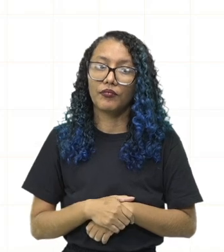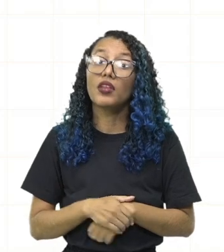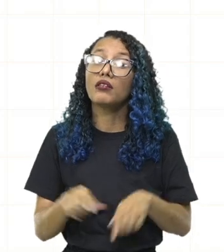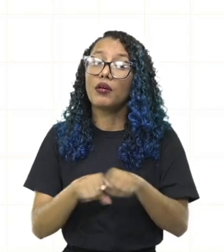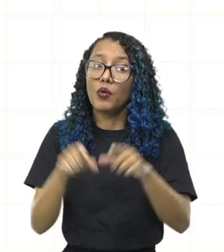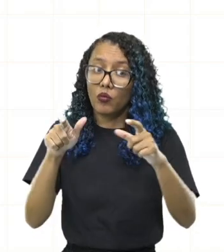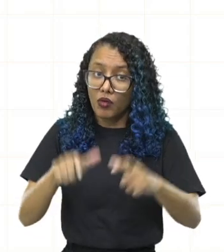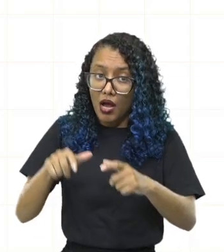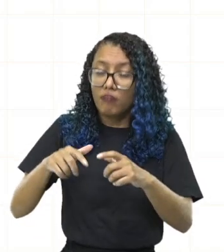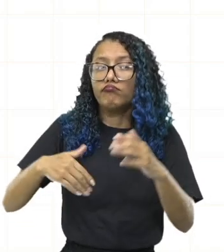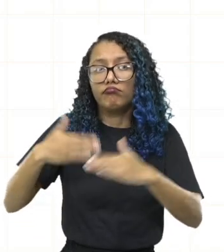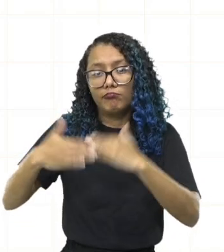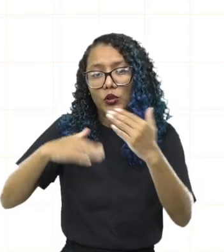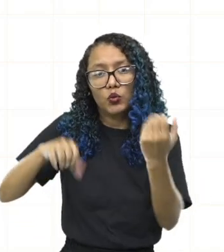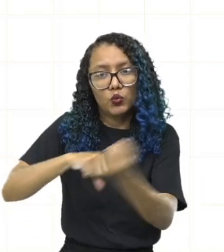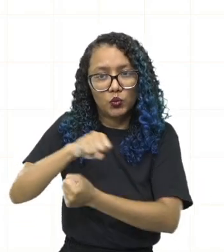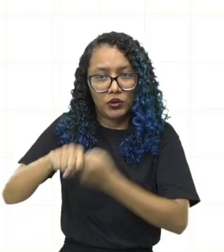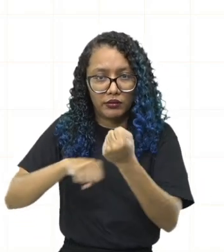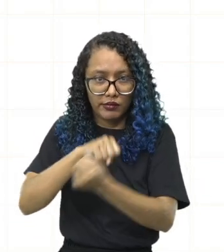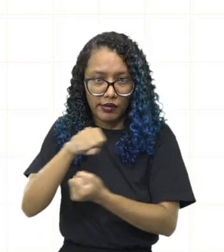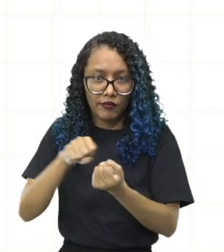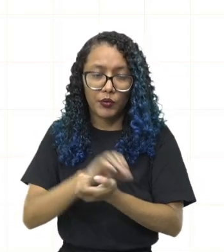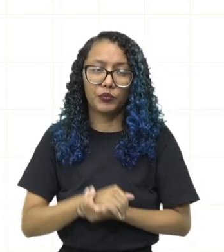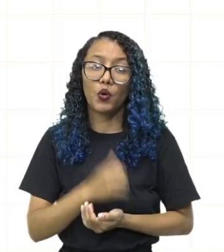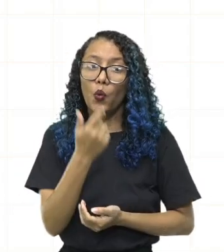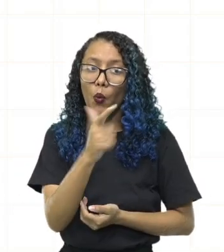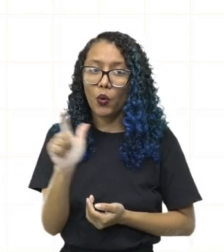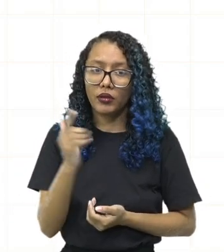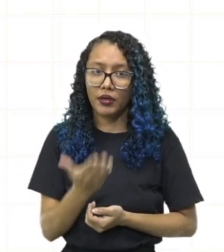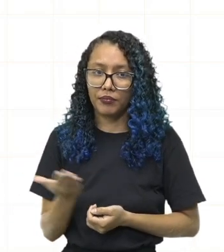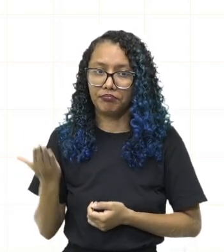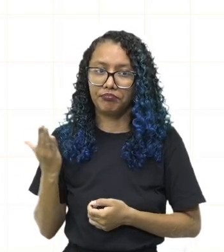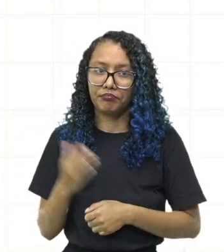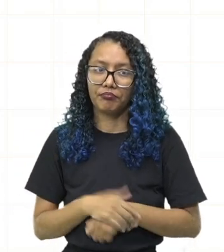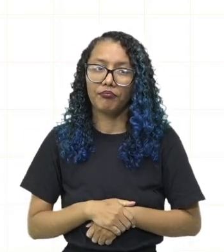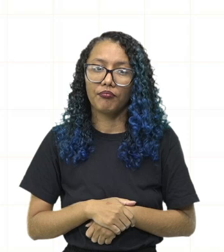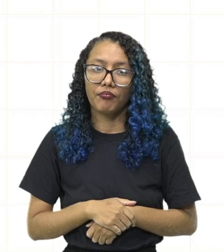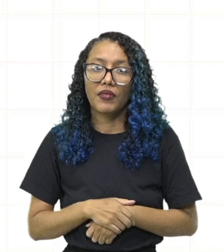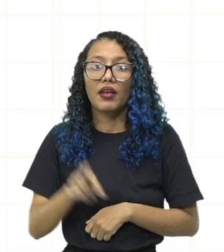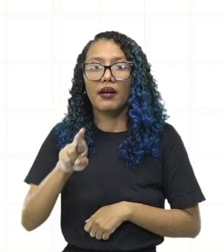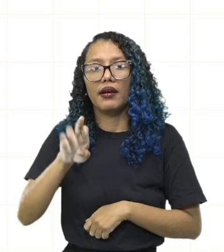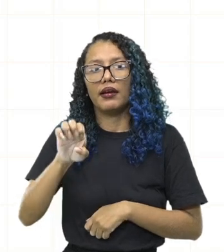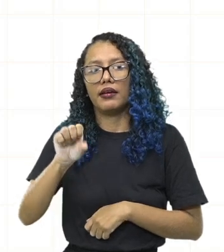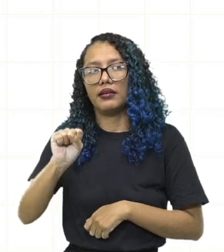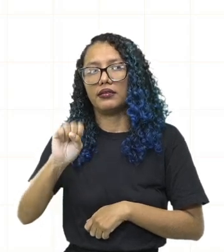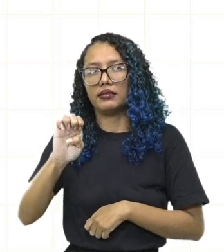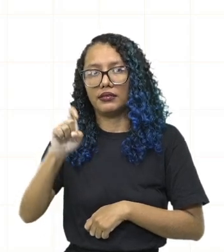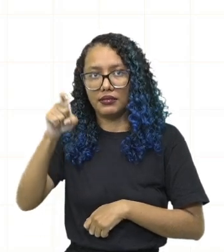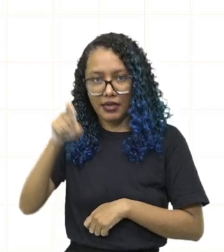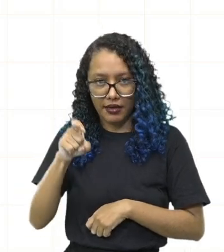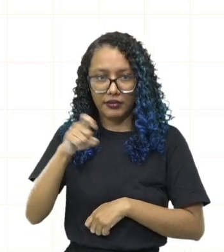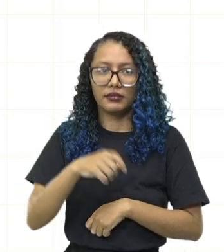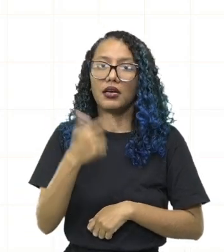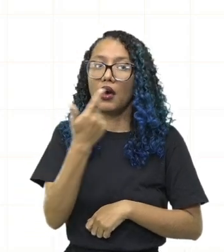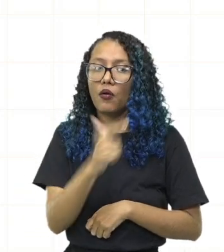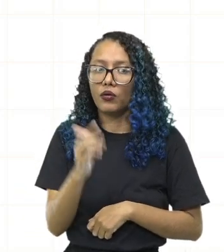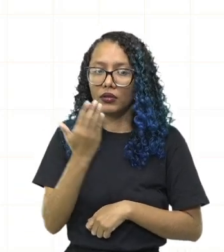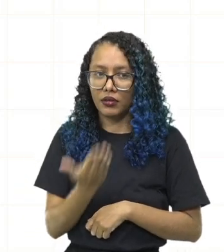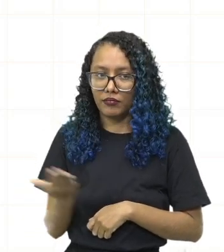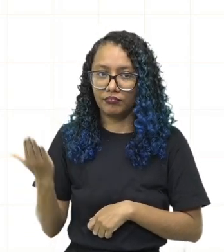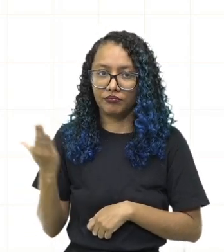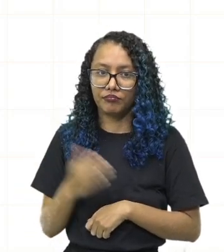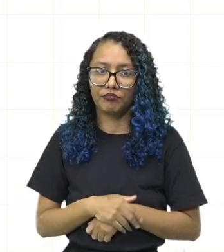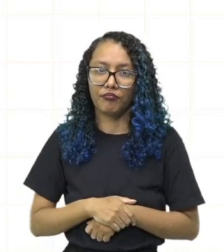desenvolvimento sustentável, a reserva extrativista, temos também a área